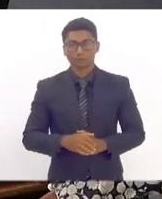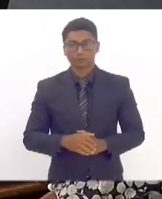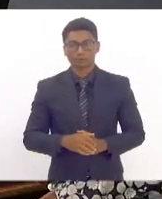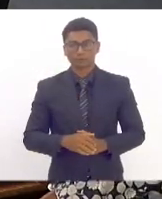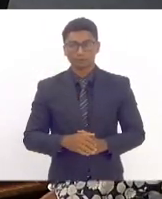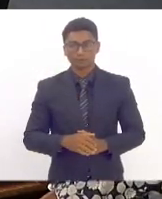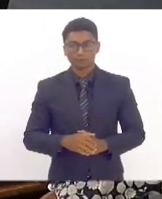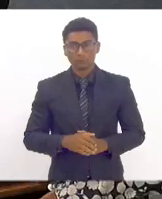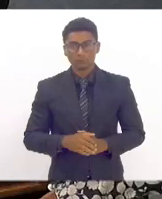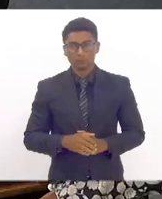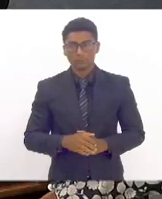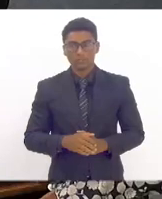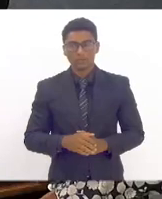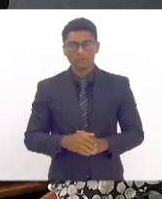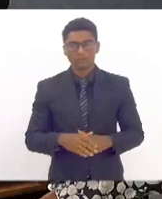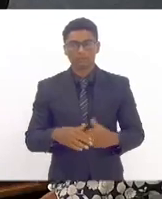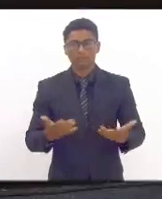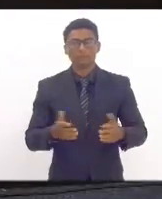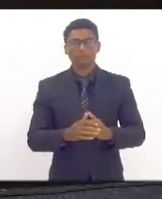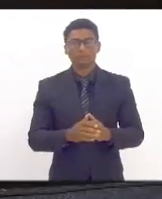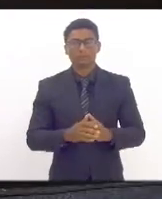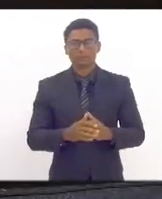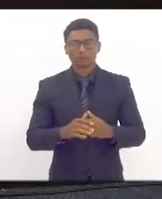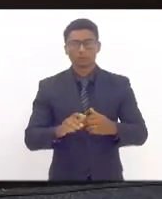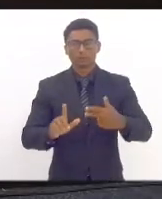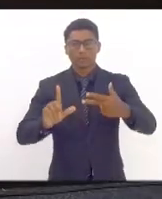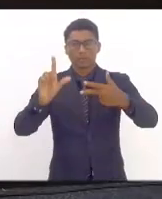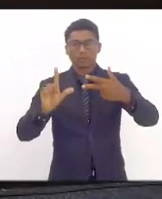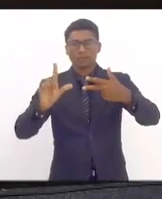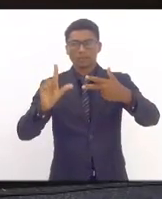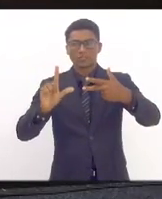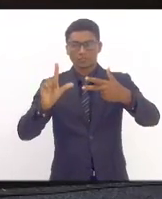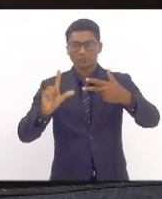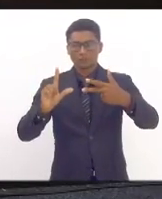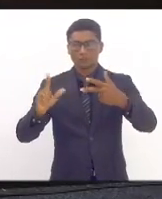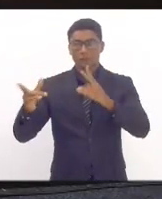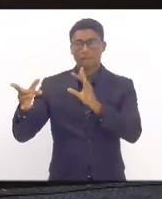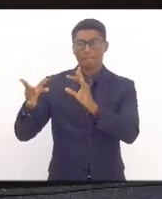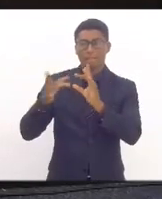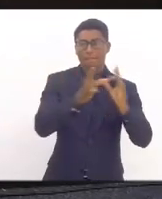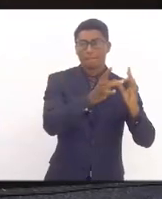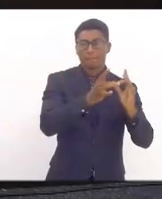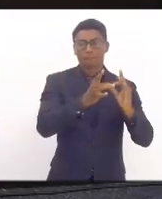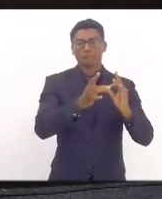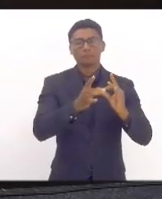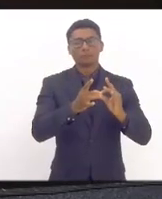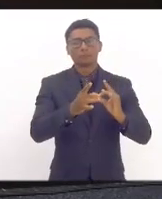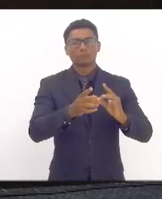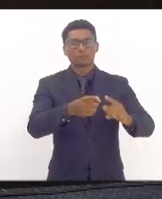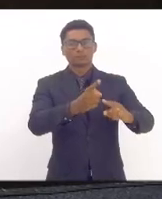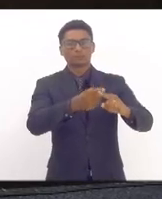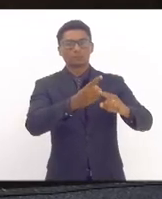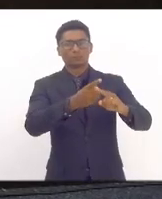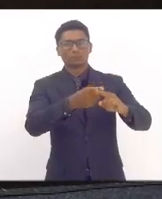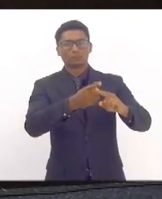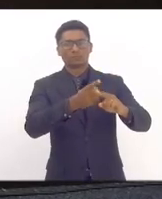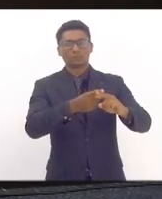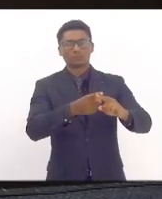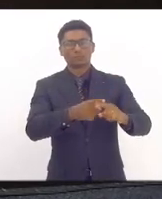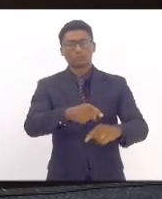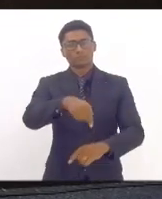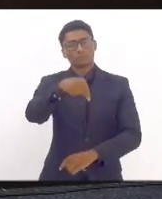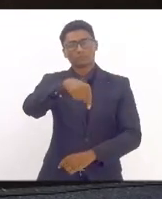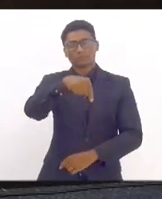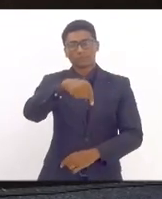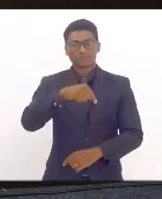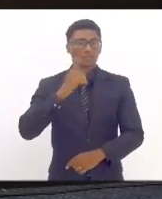o espaço legislativo como parceiro principalmente para onde não chega as coisas é aqui gente é aqui com esse